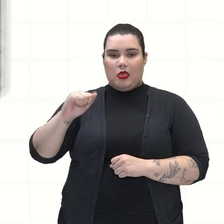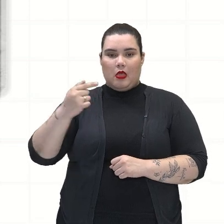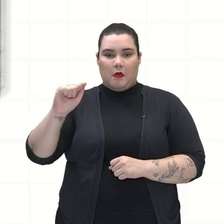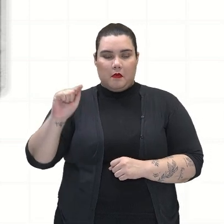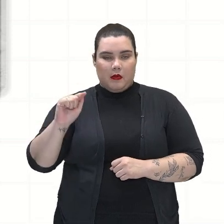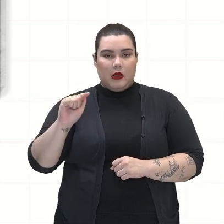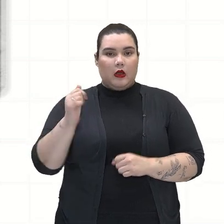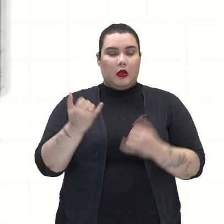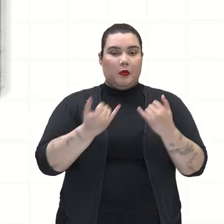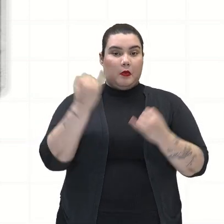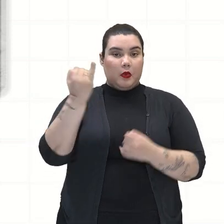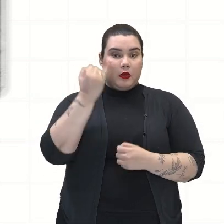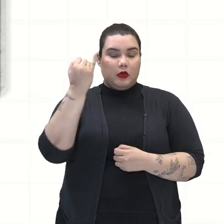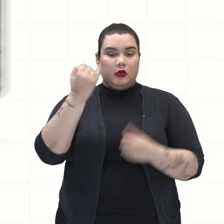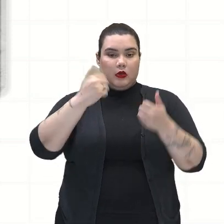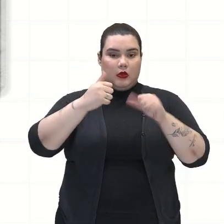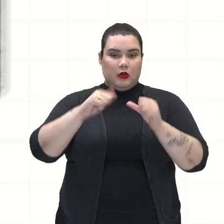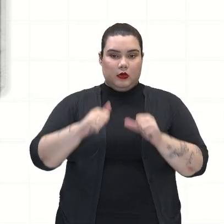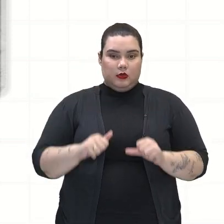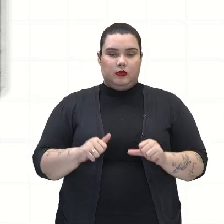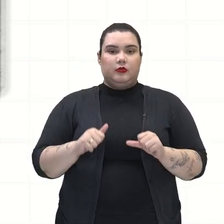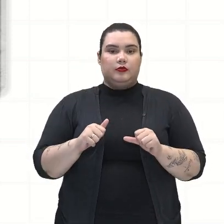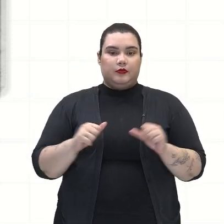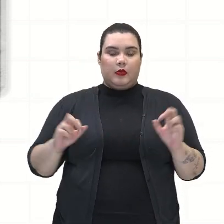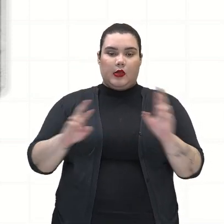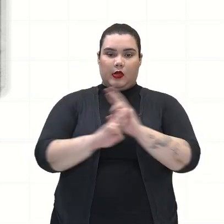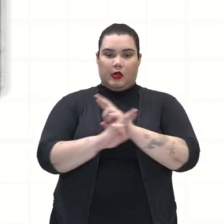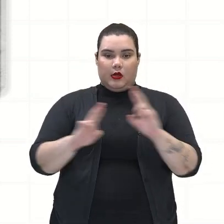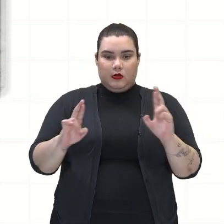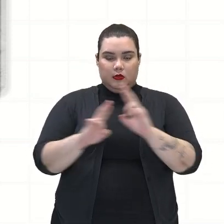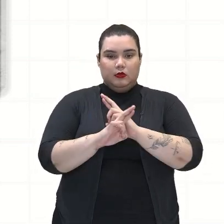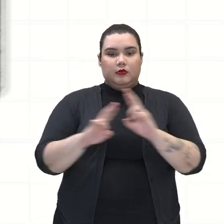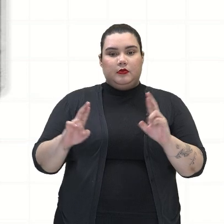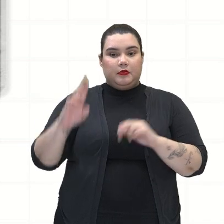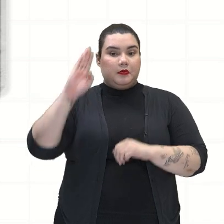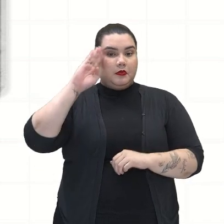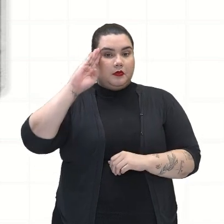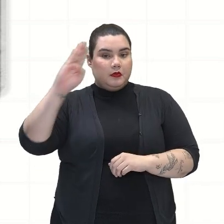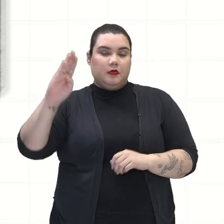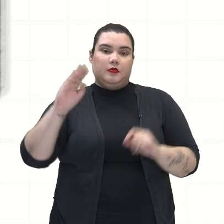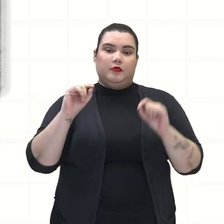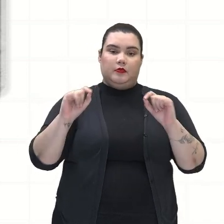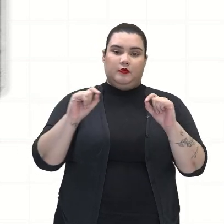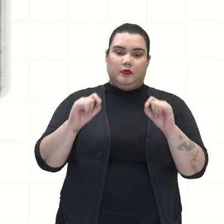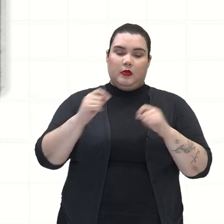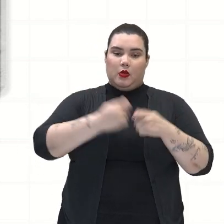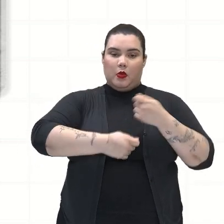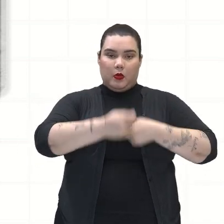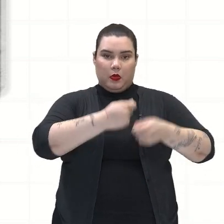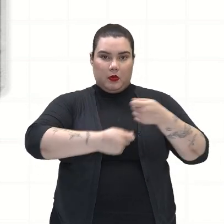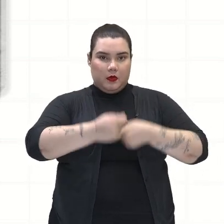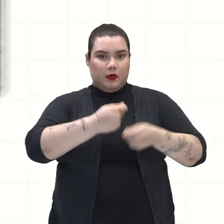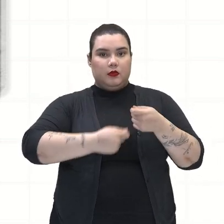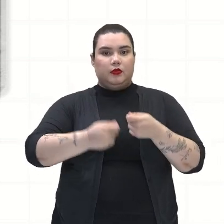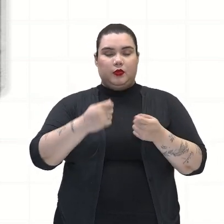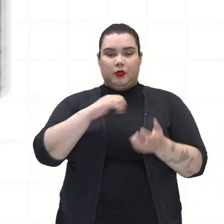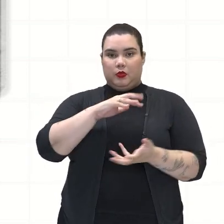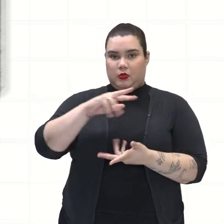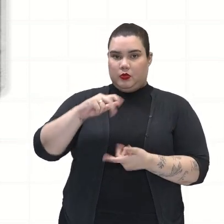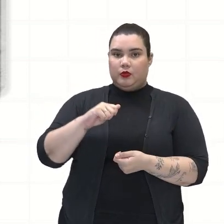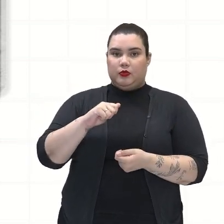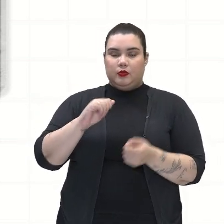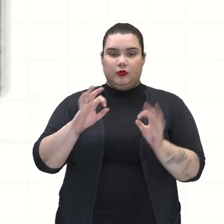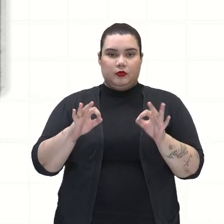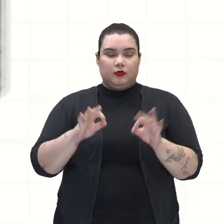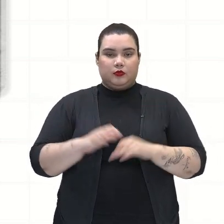importantíssimo para analisarmos as relações, principalmente o que? Econômicas do mundo. Tá?